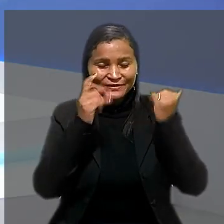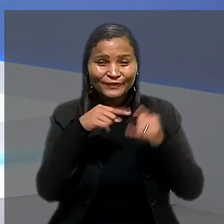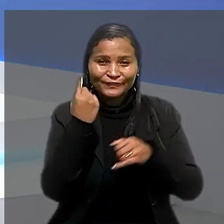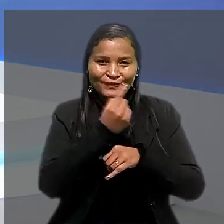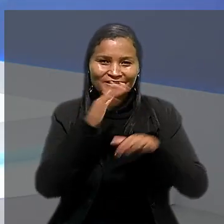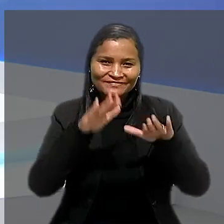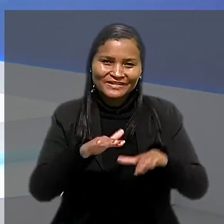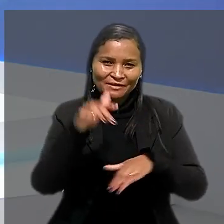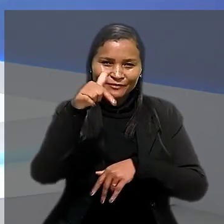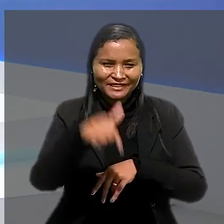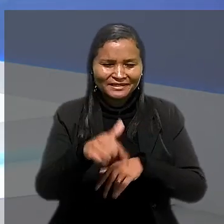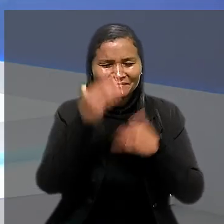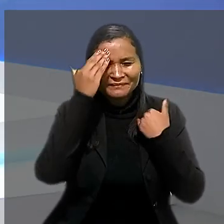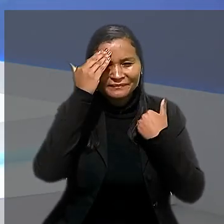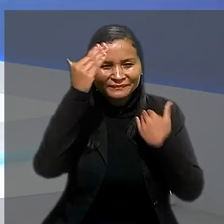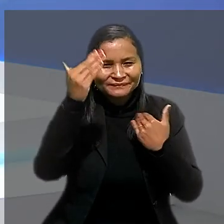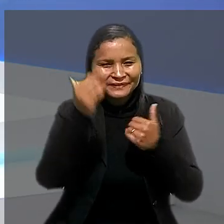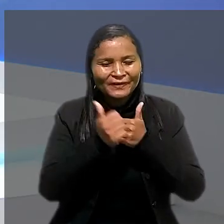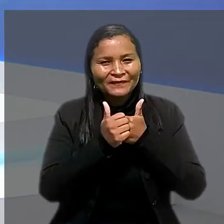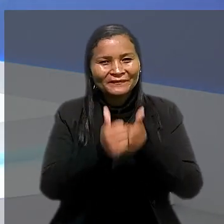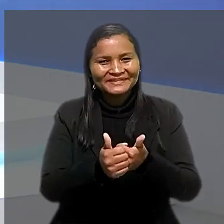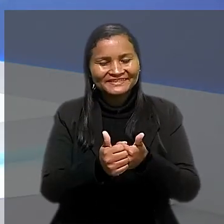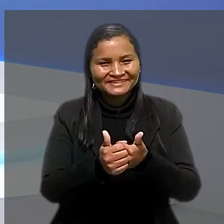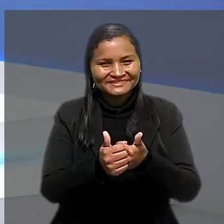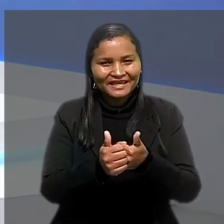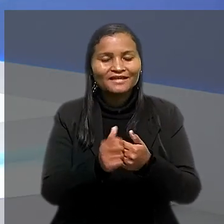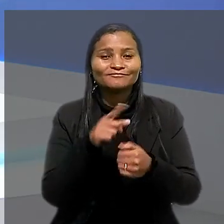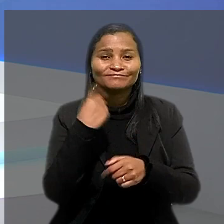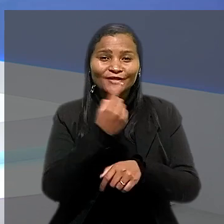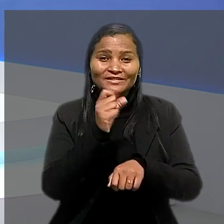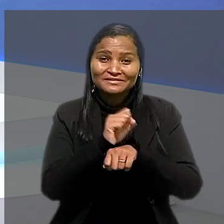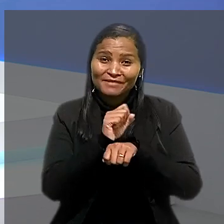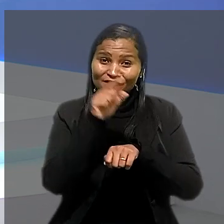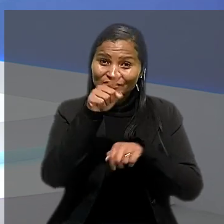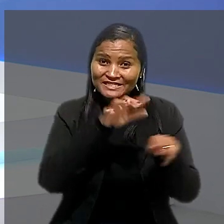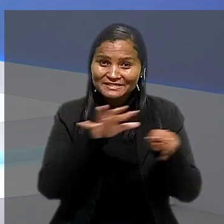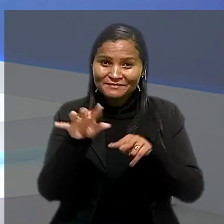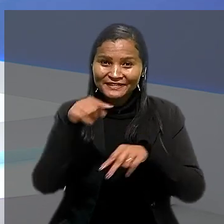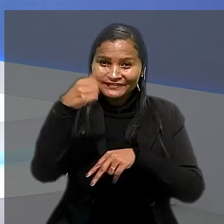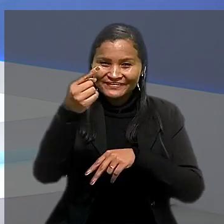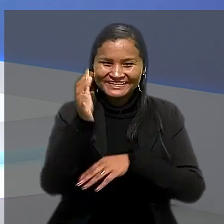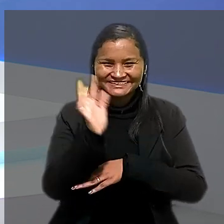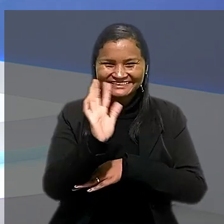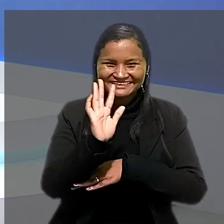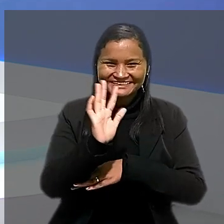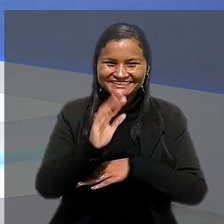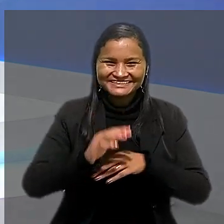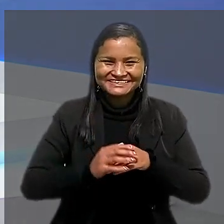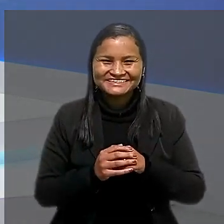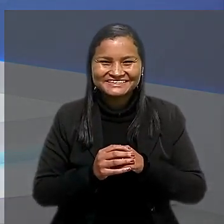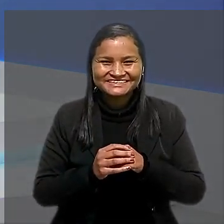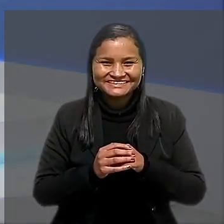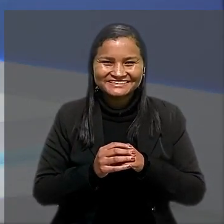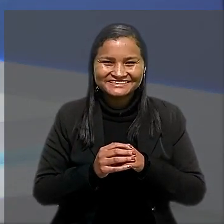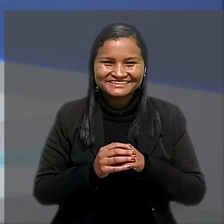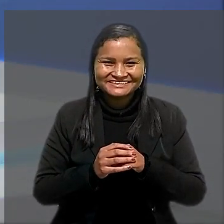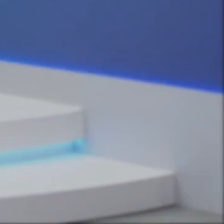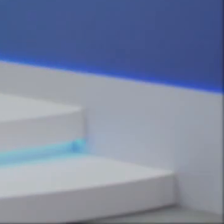essas informações, a gente fica por aqui. Muito obrigado pela companhia. A gente te espera na semana que vem. Tchau!